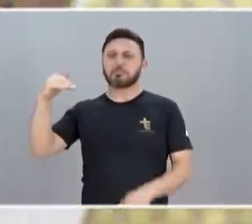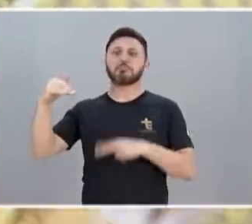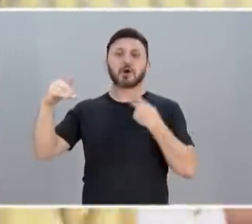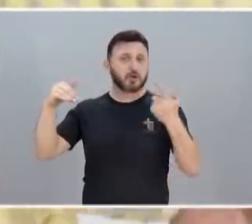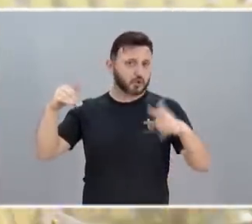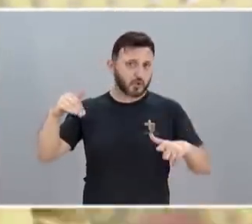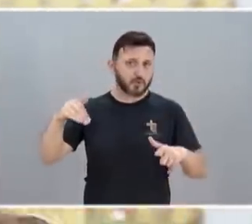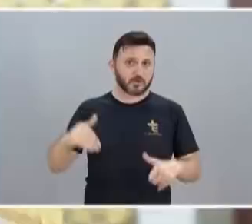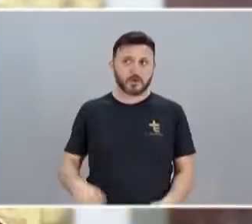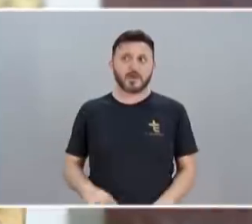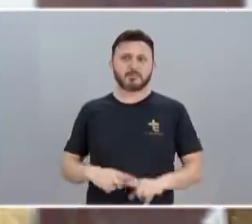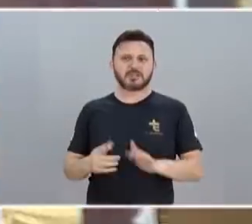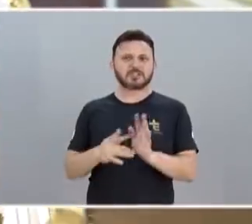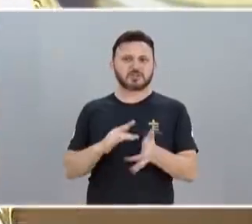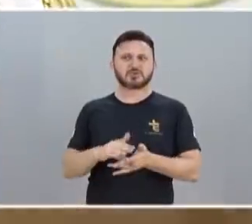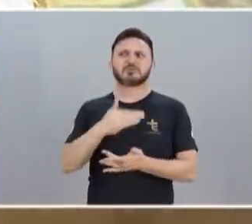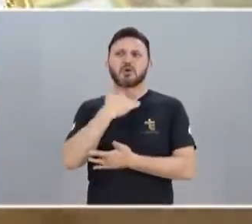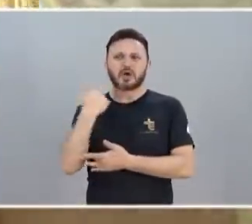Jesus é um caso único.